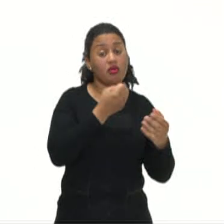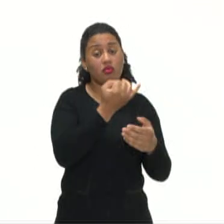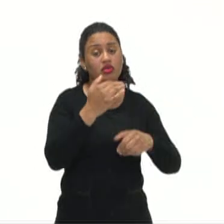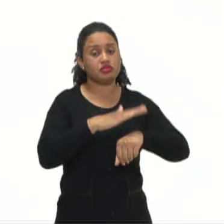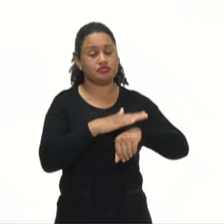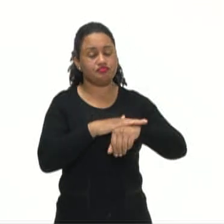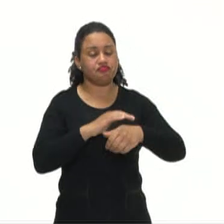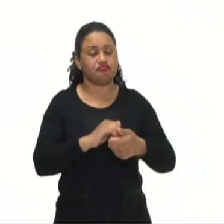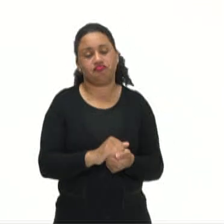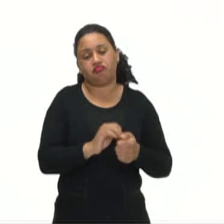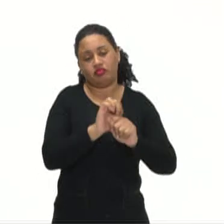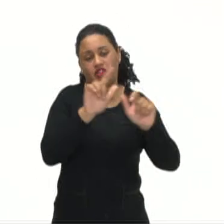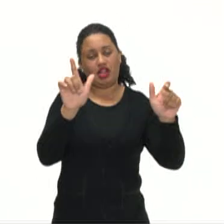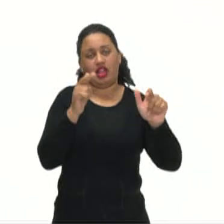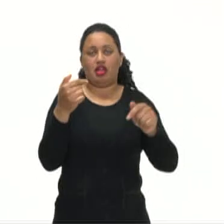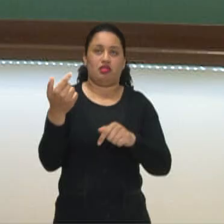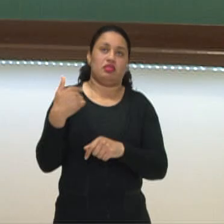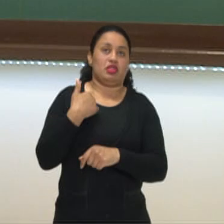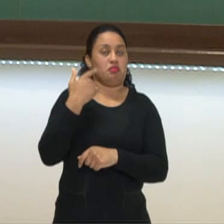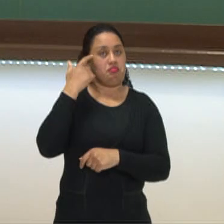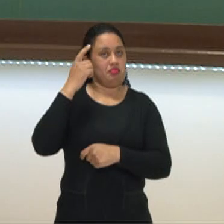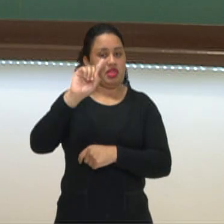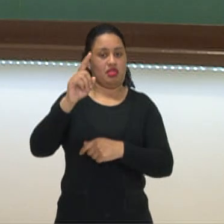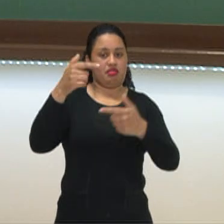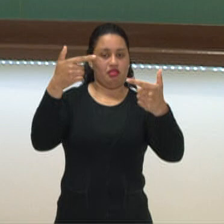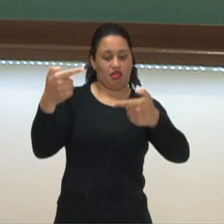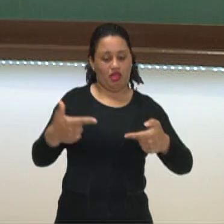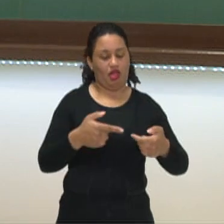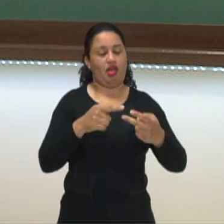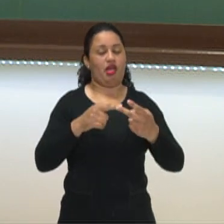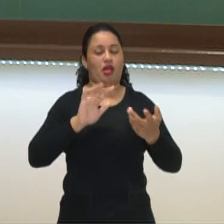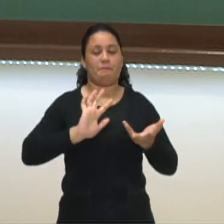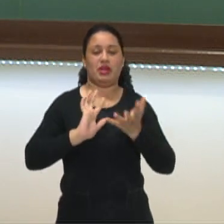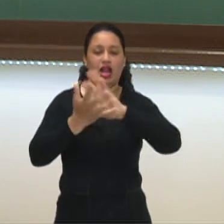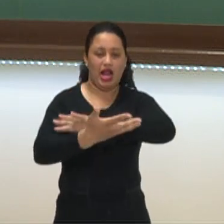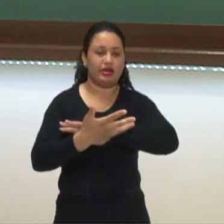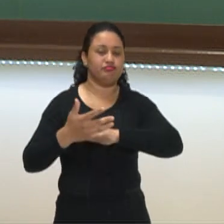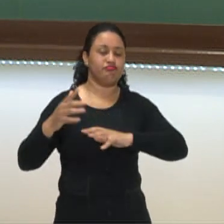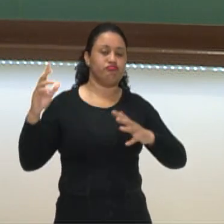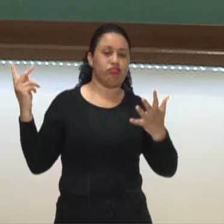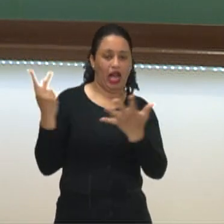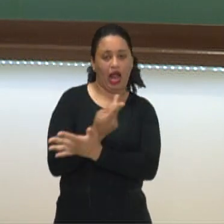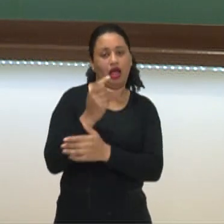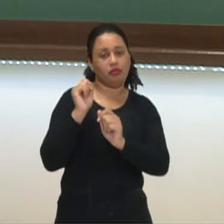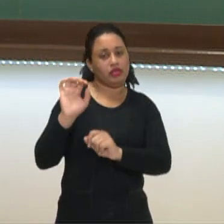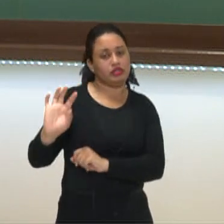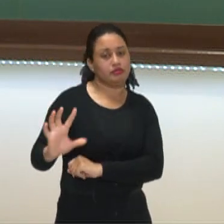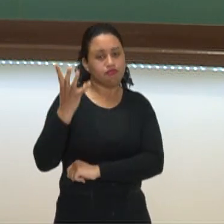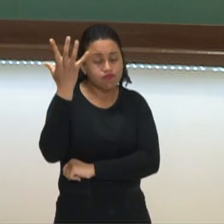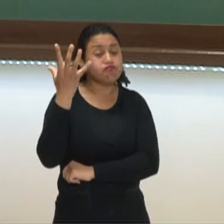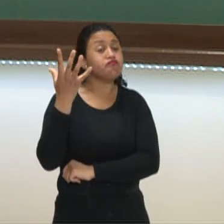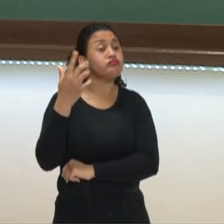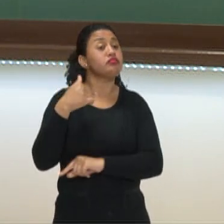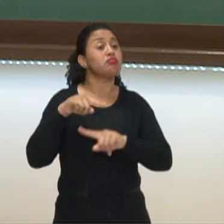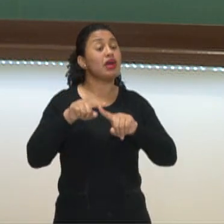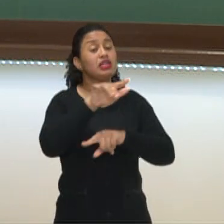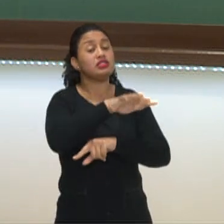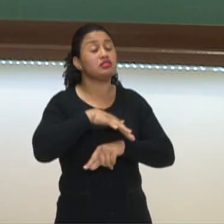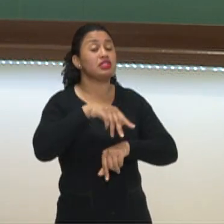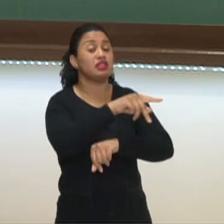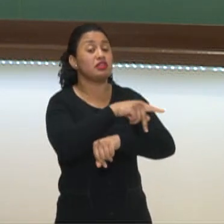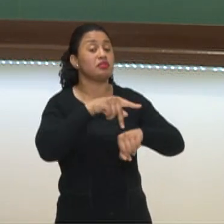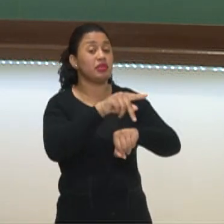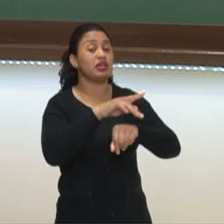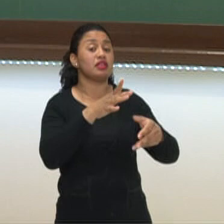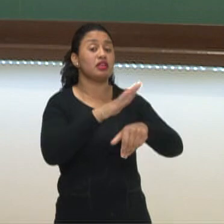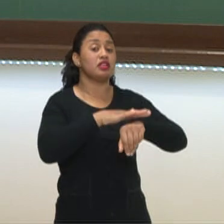leva em consideração uma possível guerra ou catástrofes, né? Nós estamos falando das condições atuais do país naquele momento em que